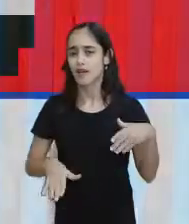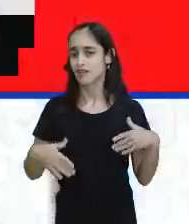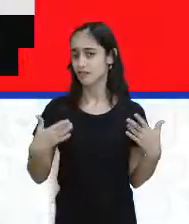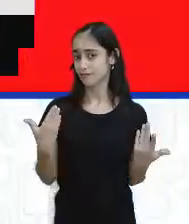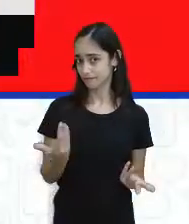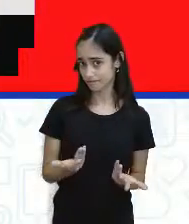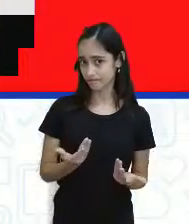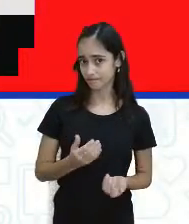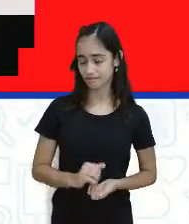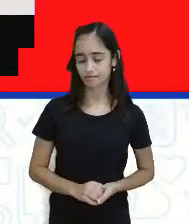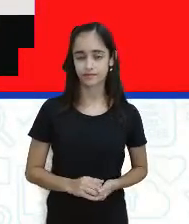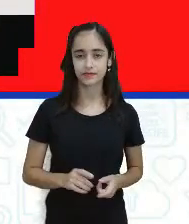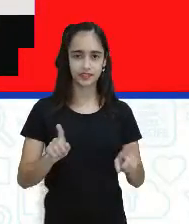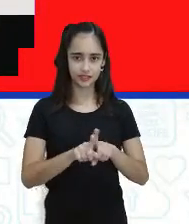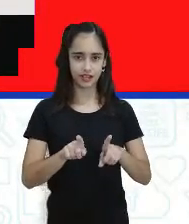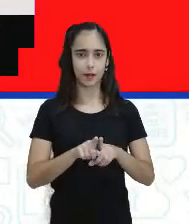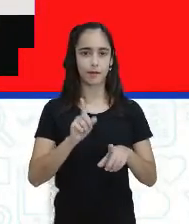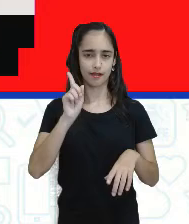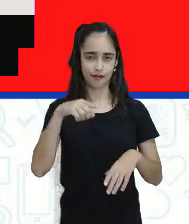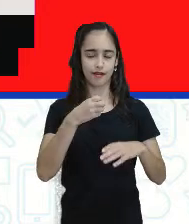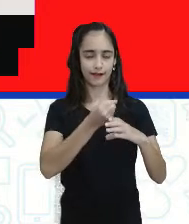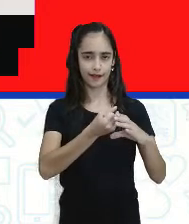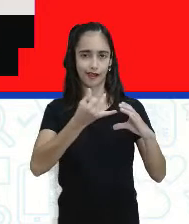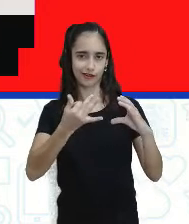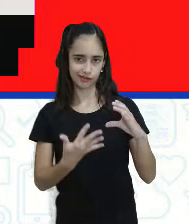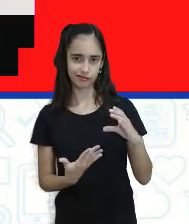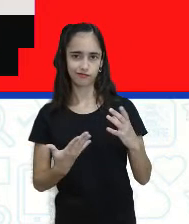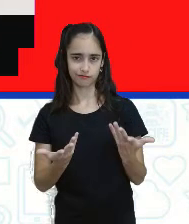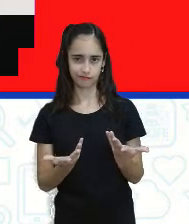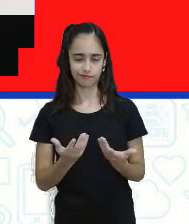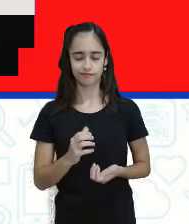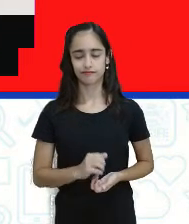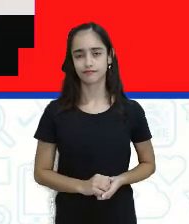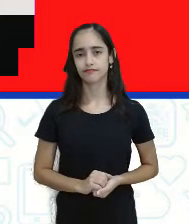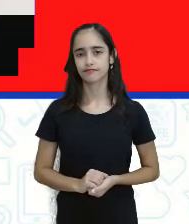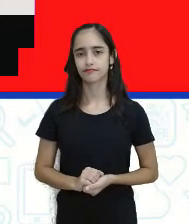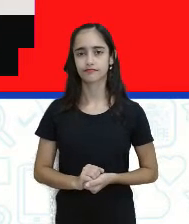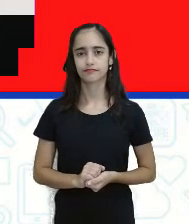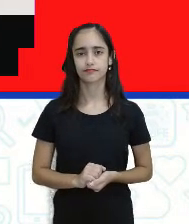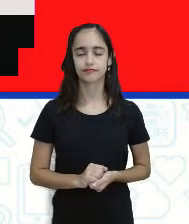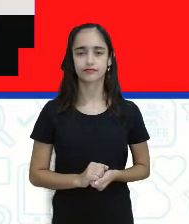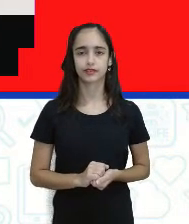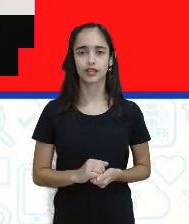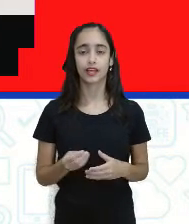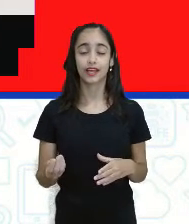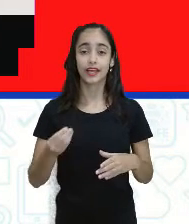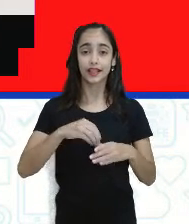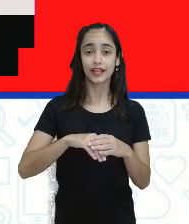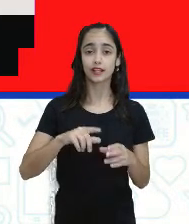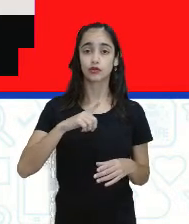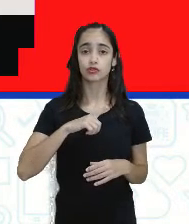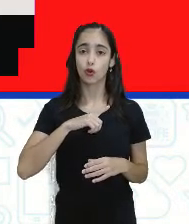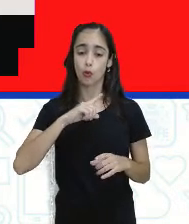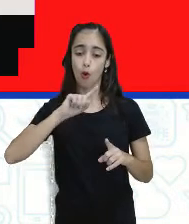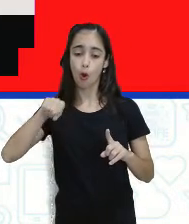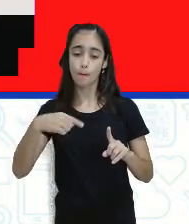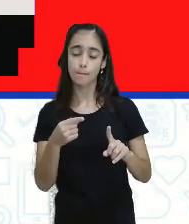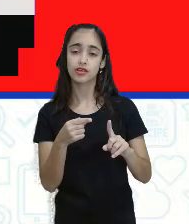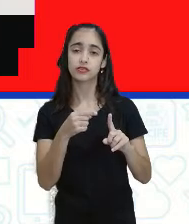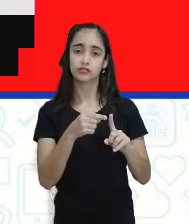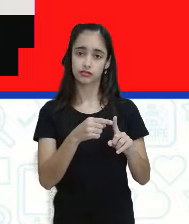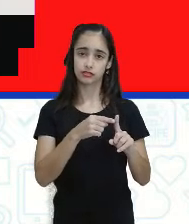da caracterização dessa classificação. E dentro dessa classificação, o objetivo é fazer com que